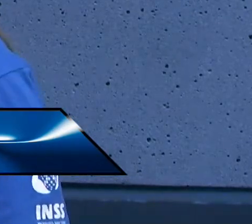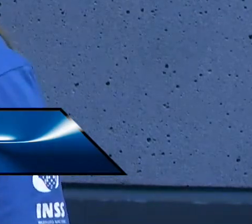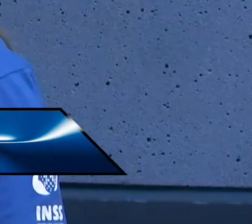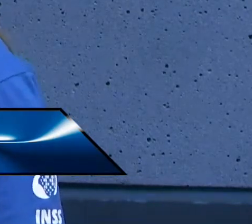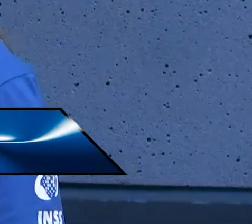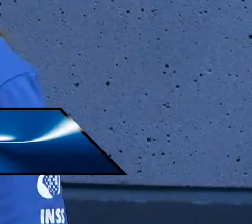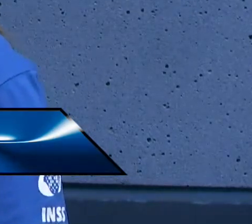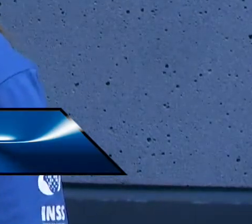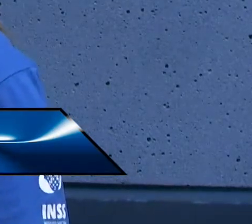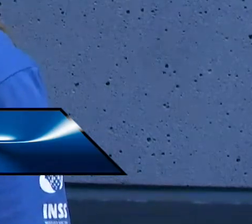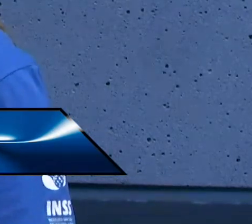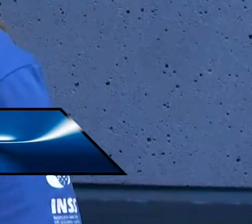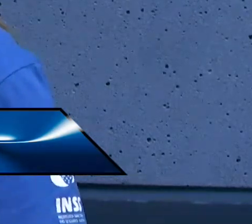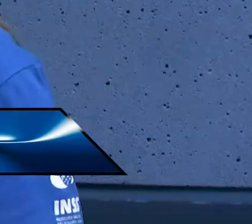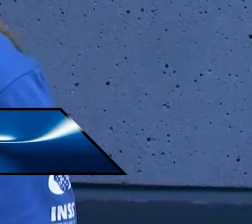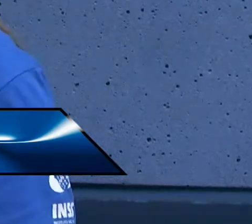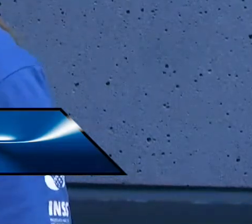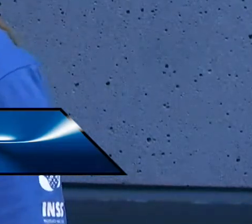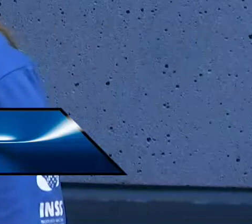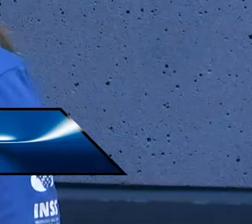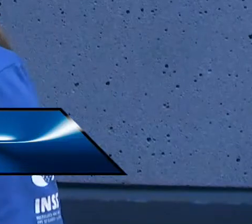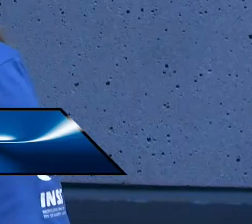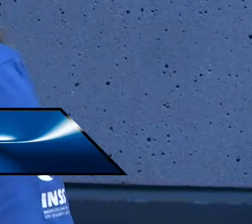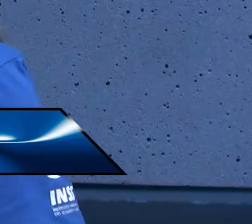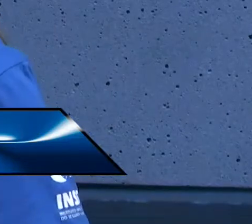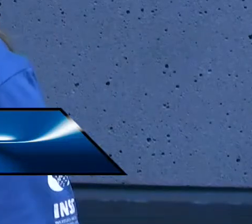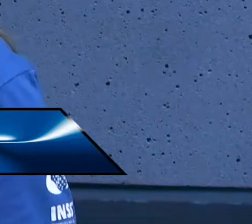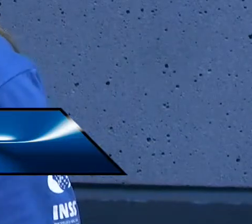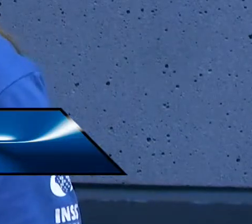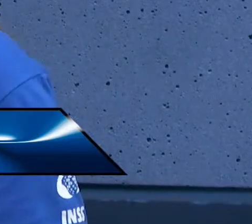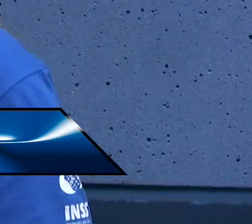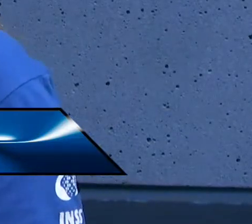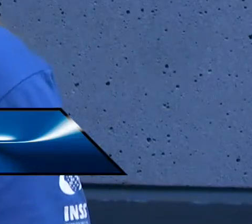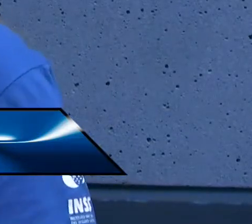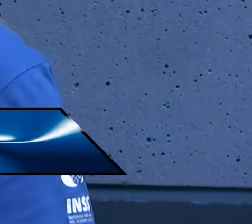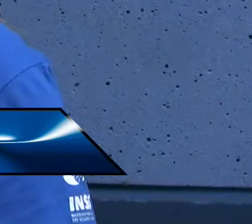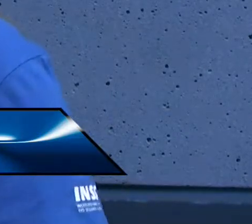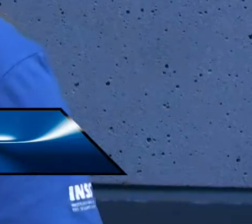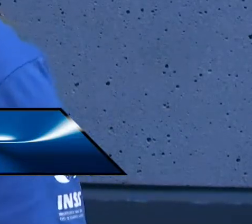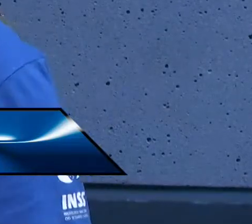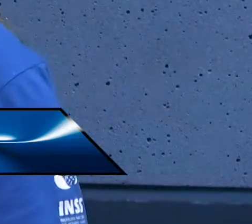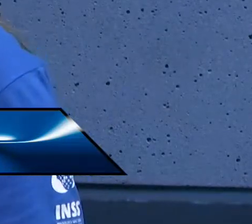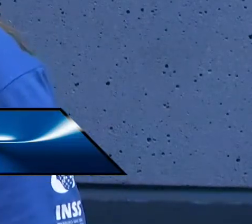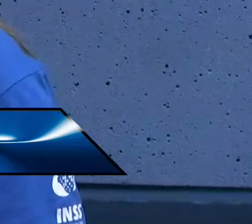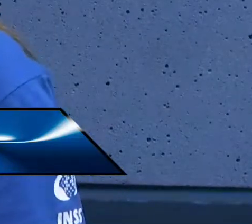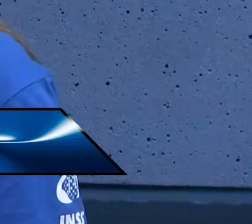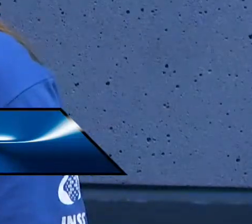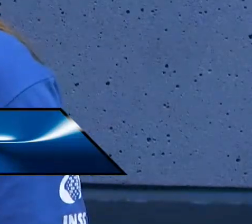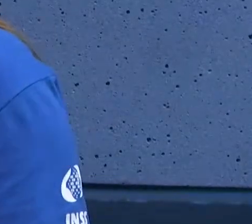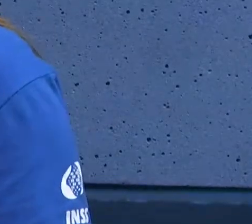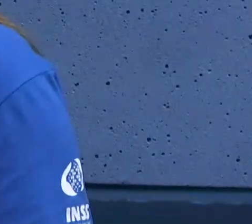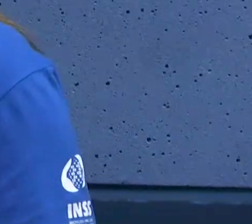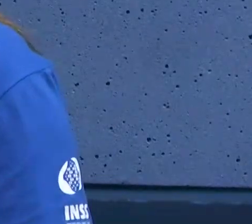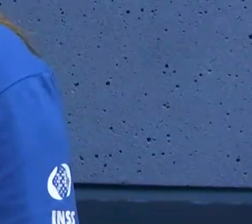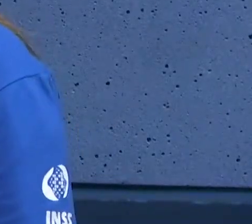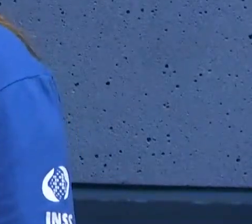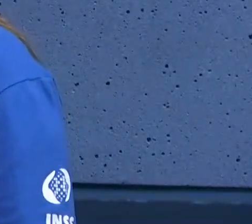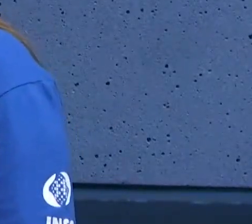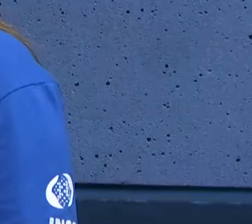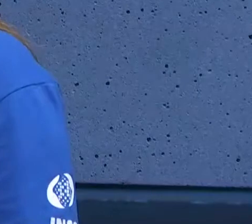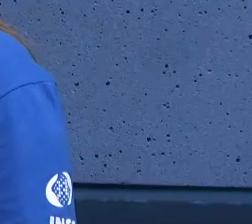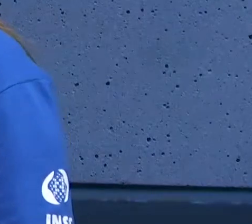Lei Orgânica da Assistência Social e não prevê o pagamento do 13º salário. Agora eu gostaria de